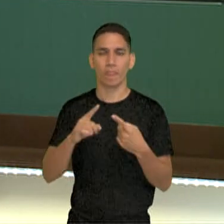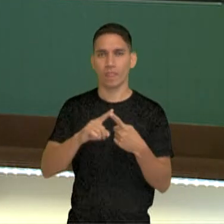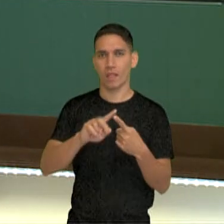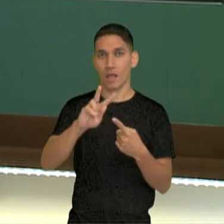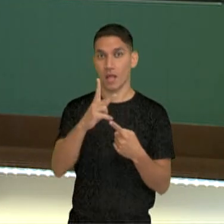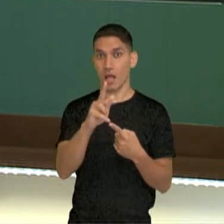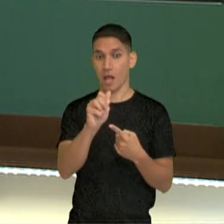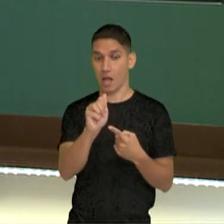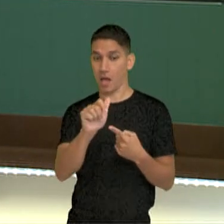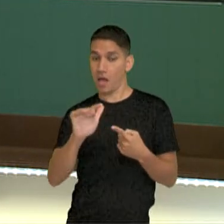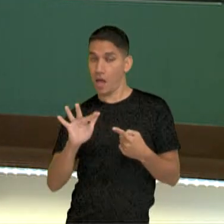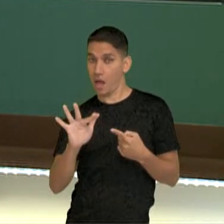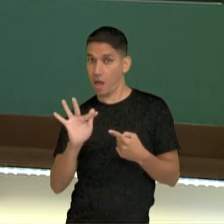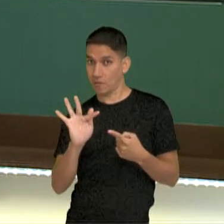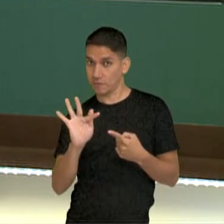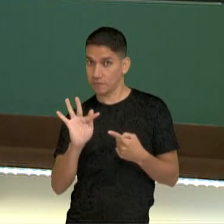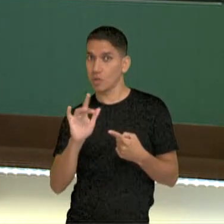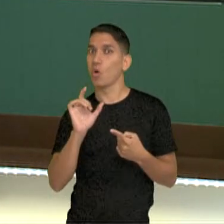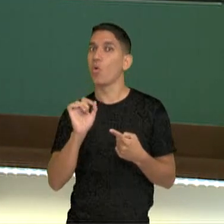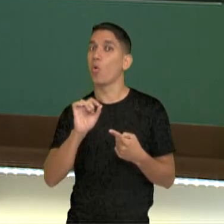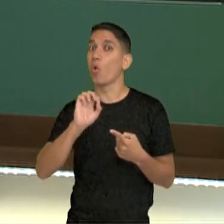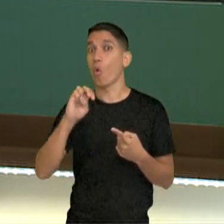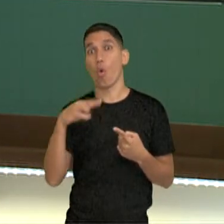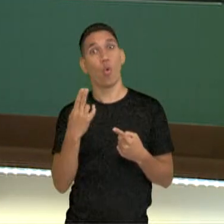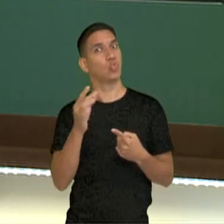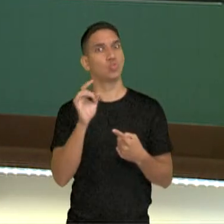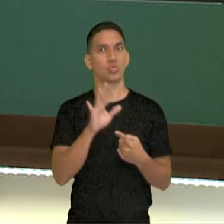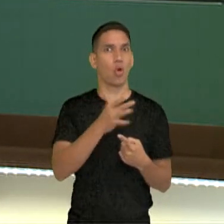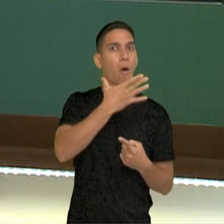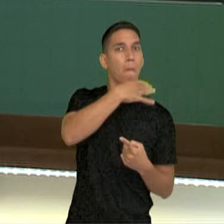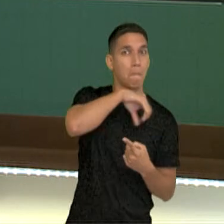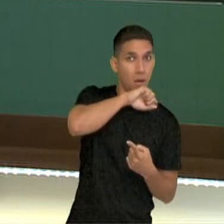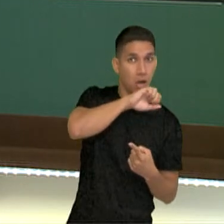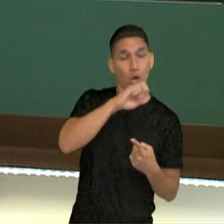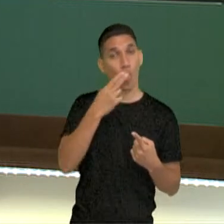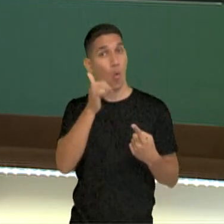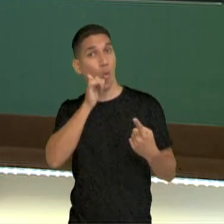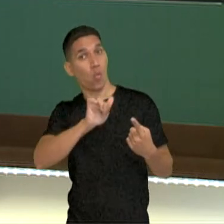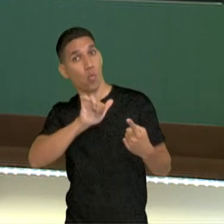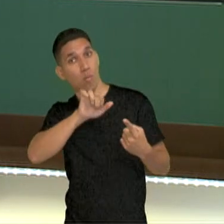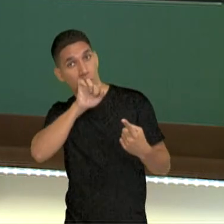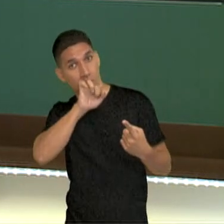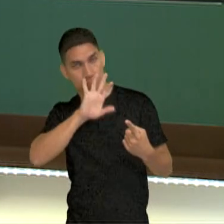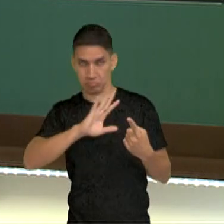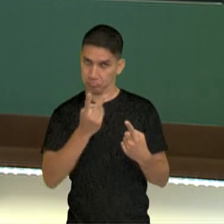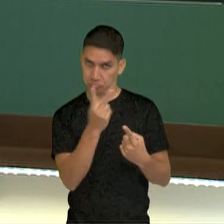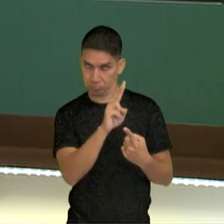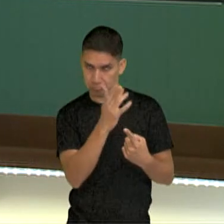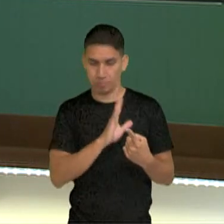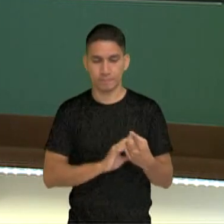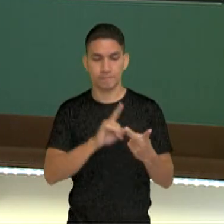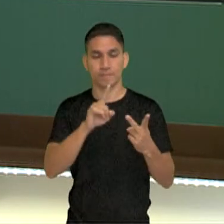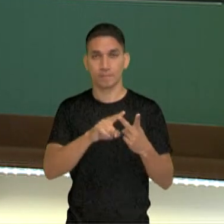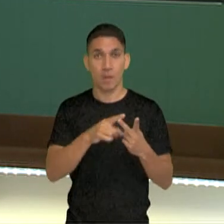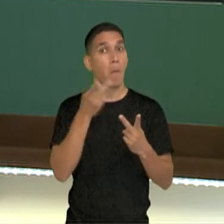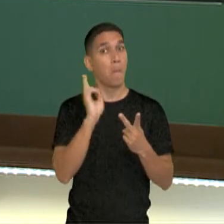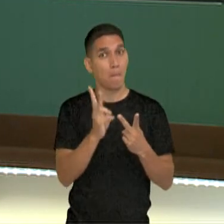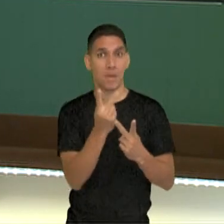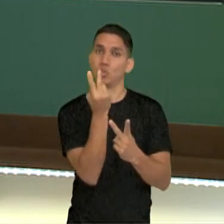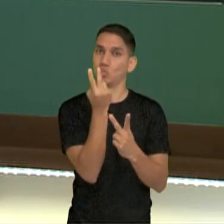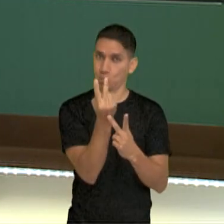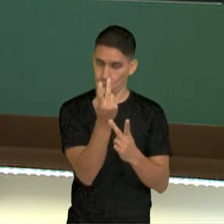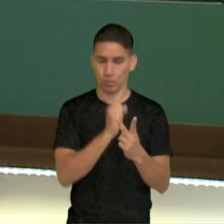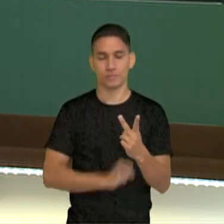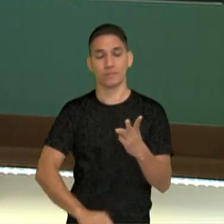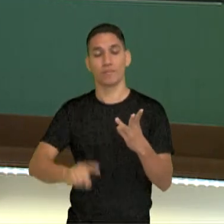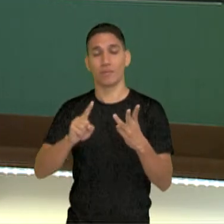que é aquele que ou é só do pai ou é só da mãe, o whole, que é do mesmo casal, e